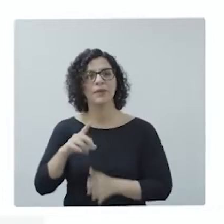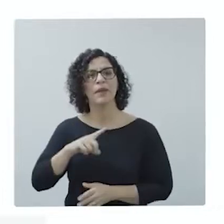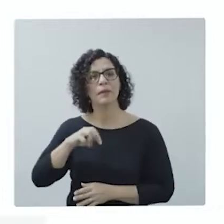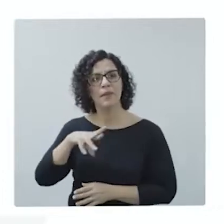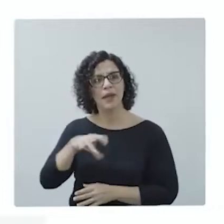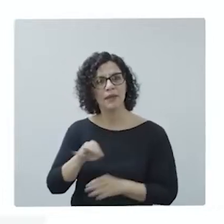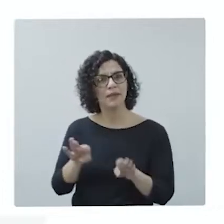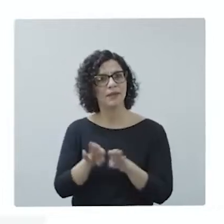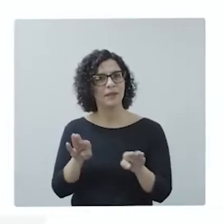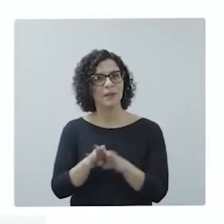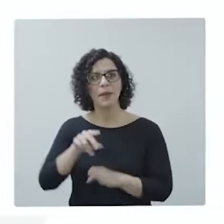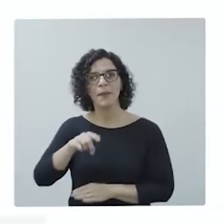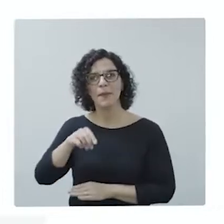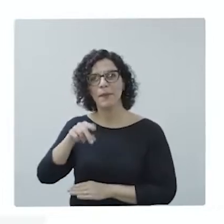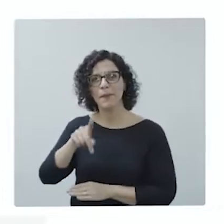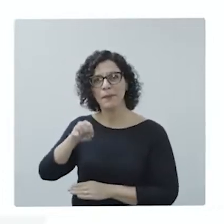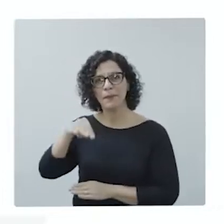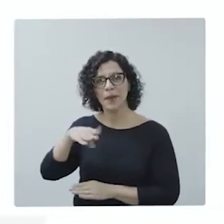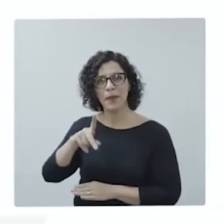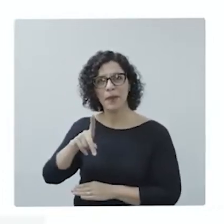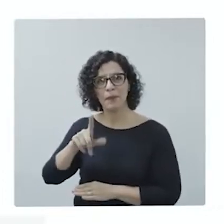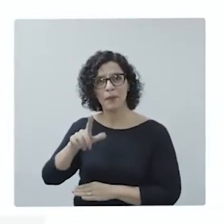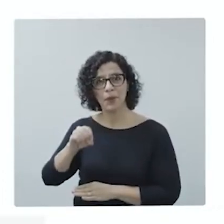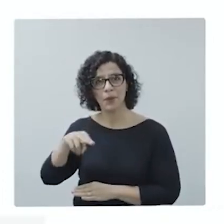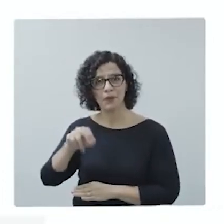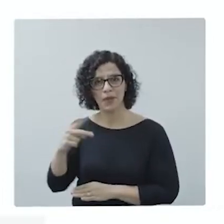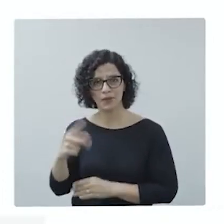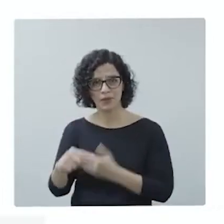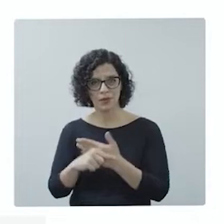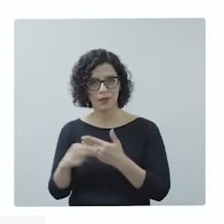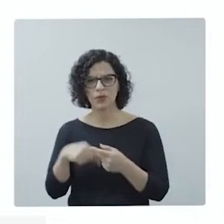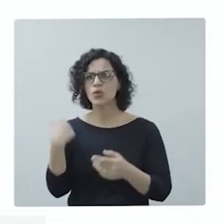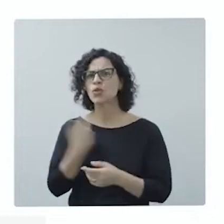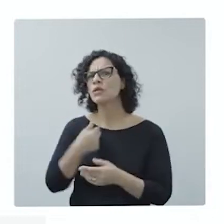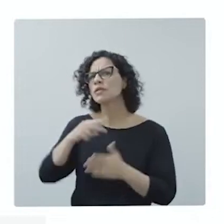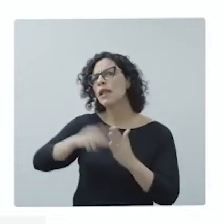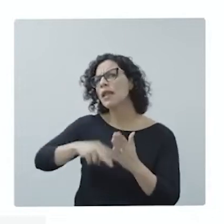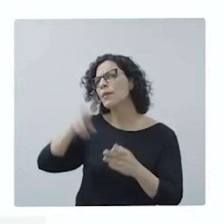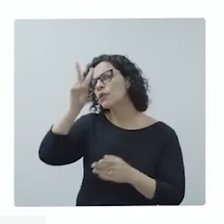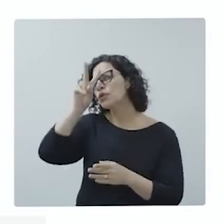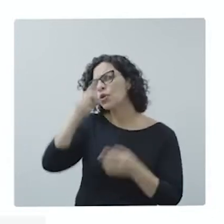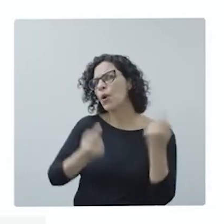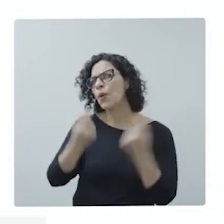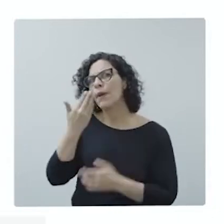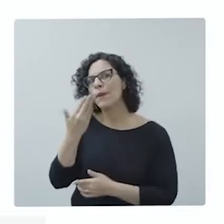e Rosane Pamplona. E qual a par lenda que nós